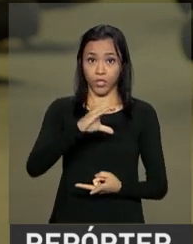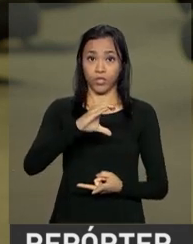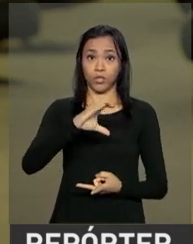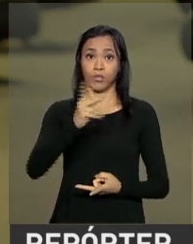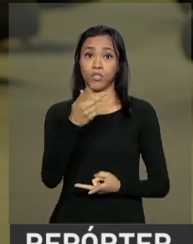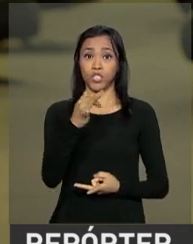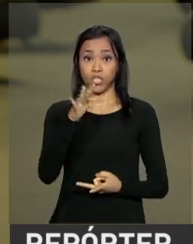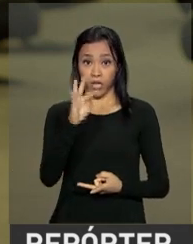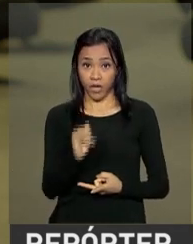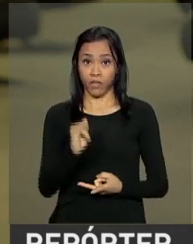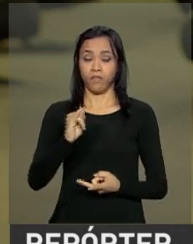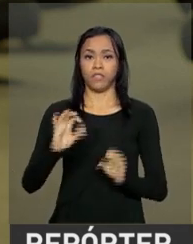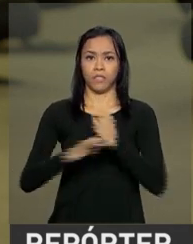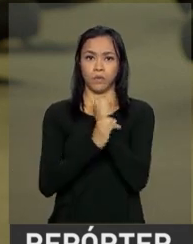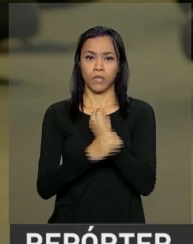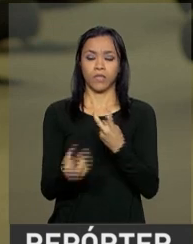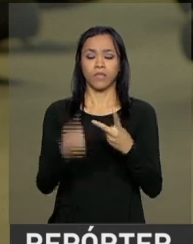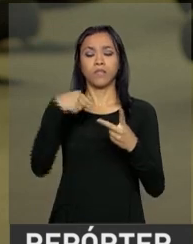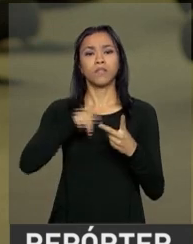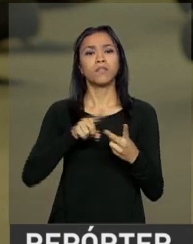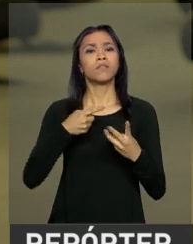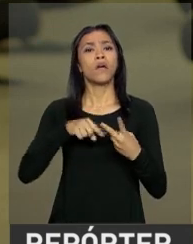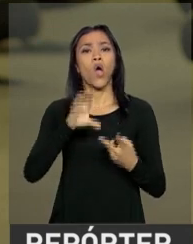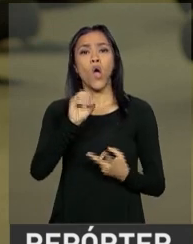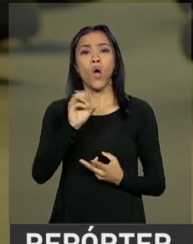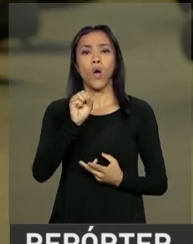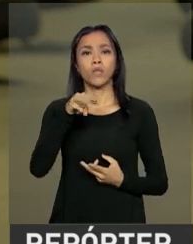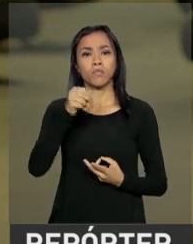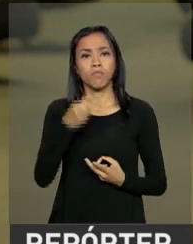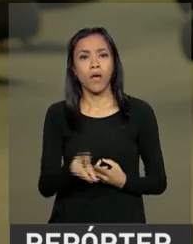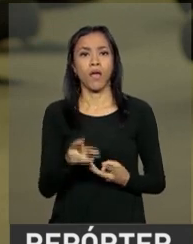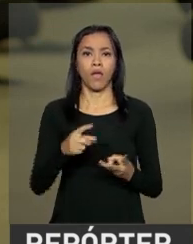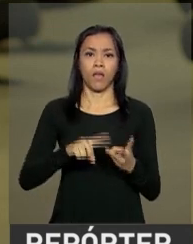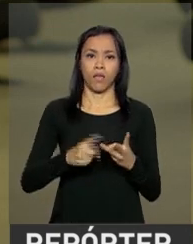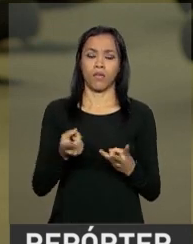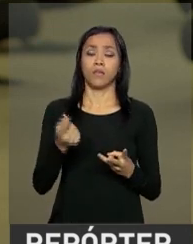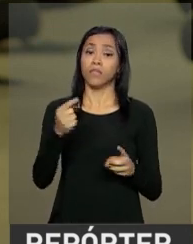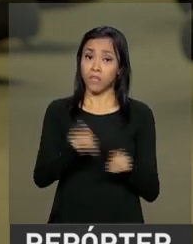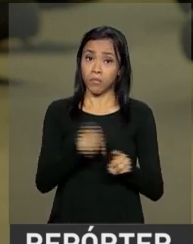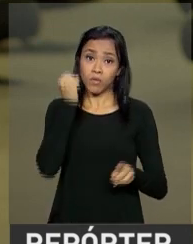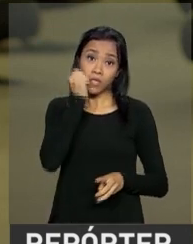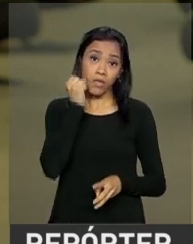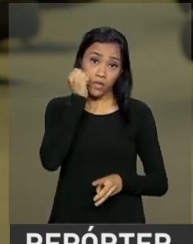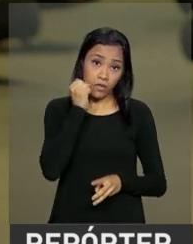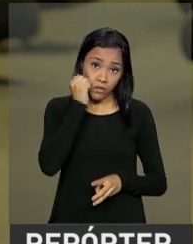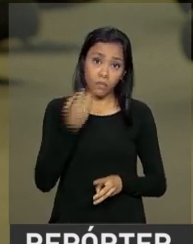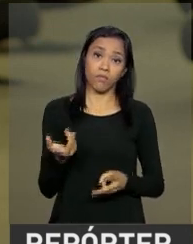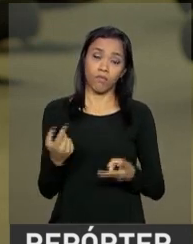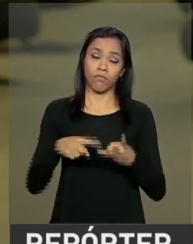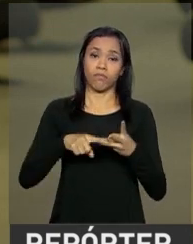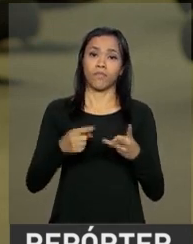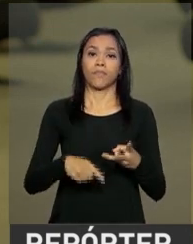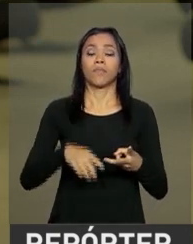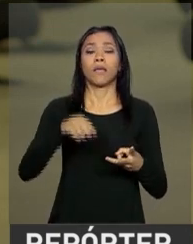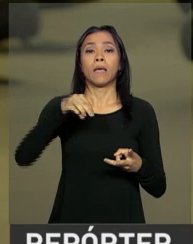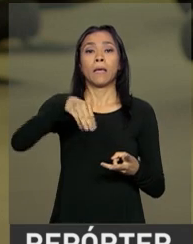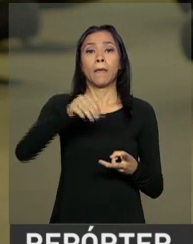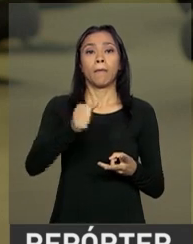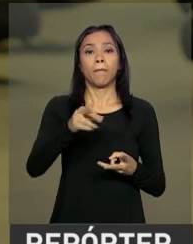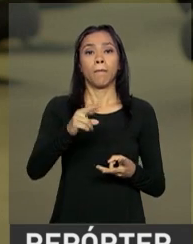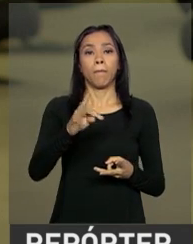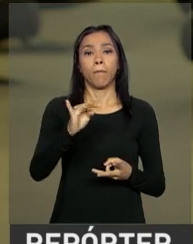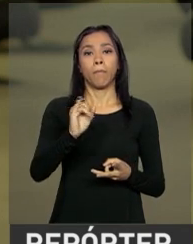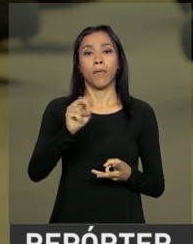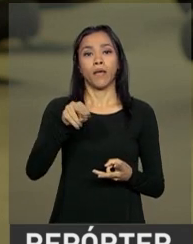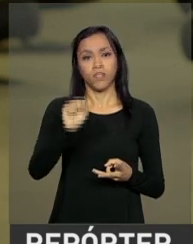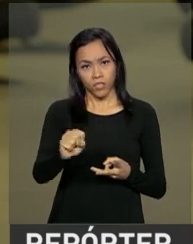o ministro do Desenvolvimento Social e Agrário, Osmar Terra, e o senador Lazier Martins. Senador Lazier Martins, que também concedeu